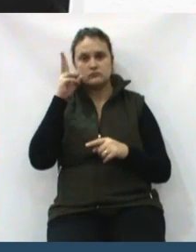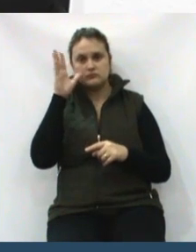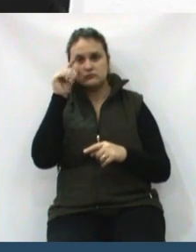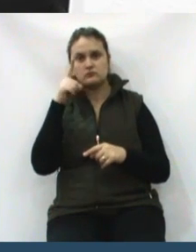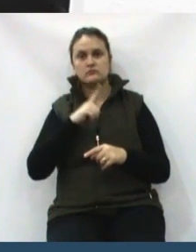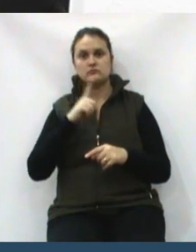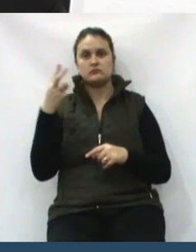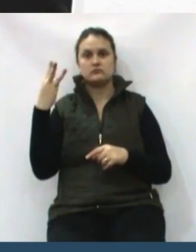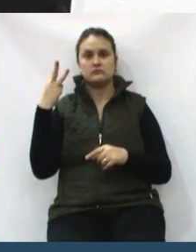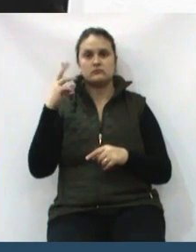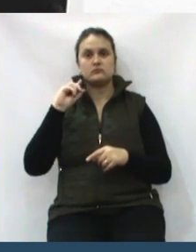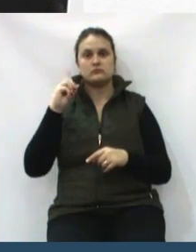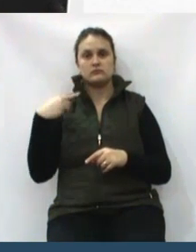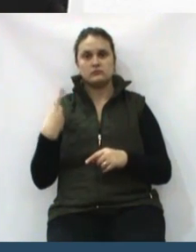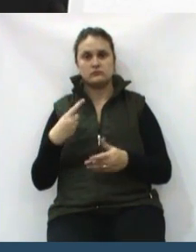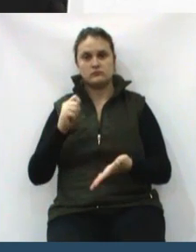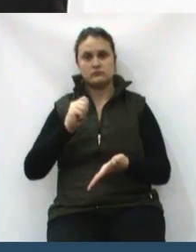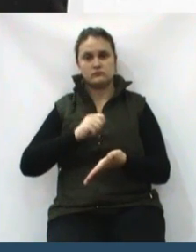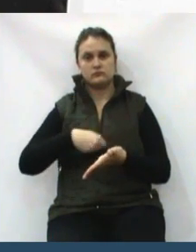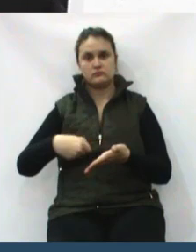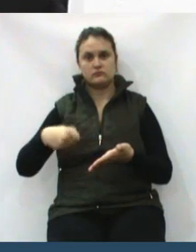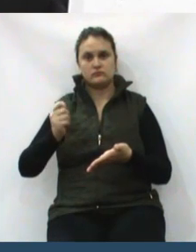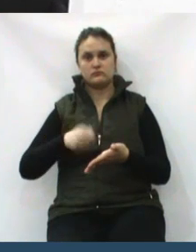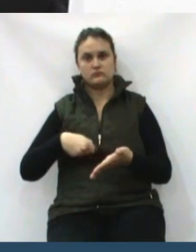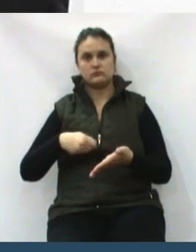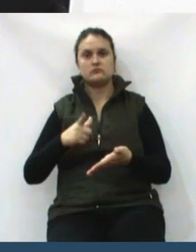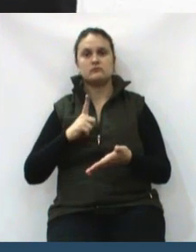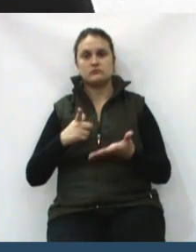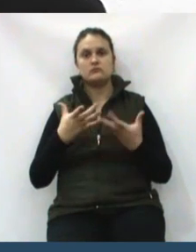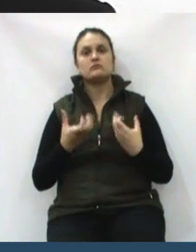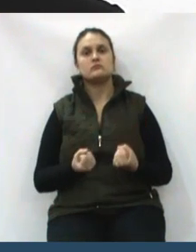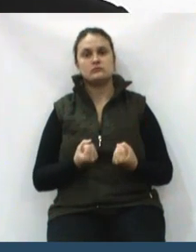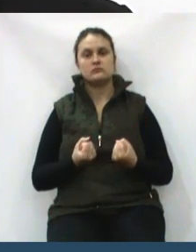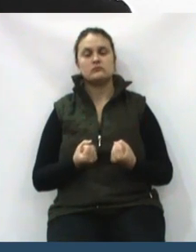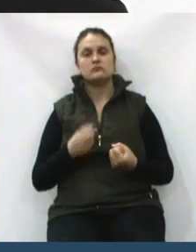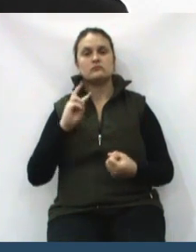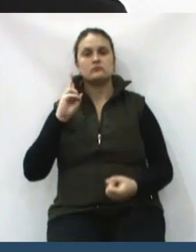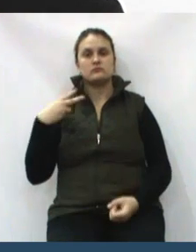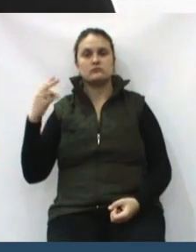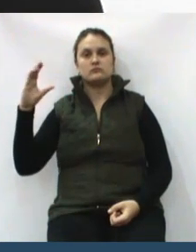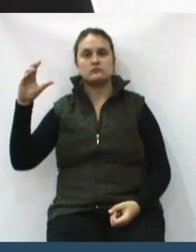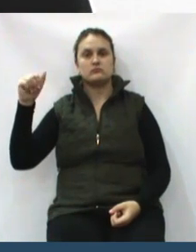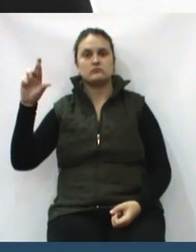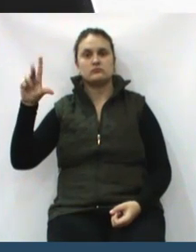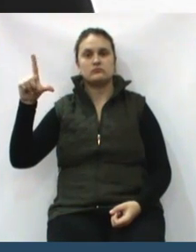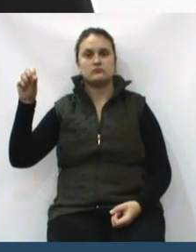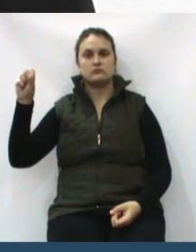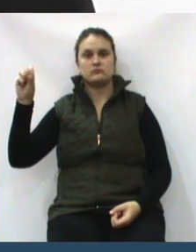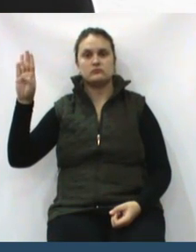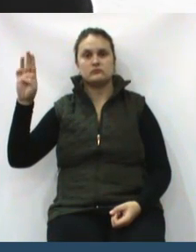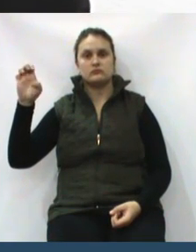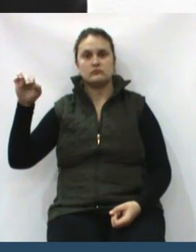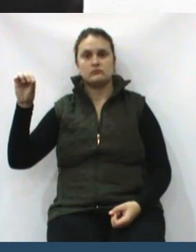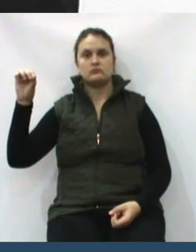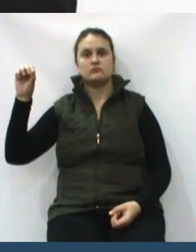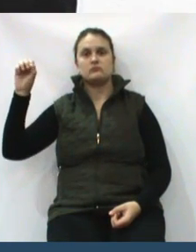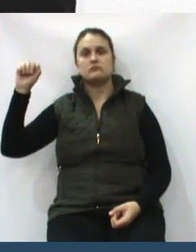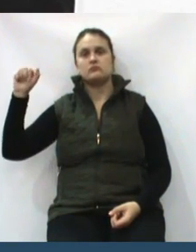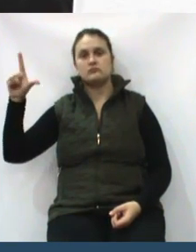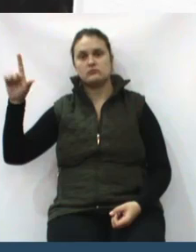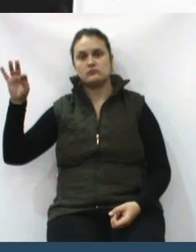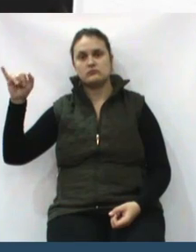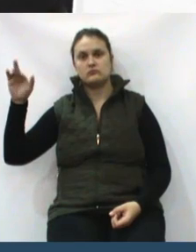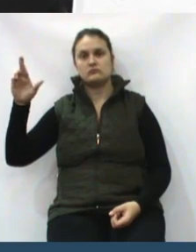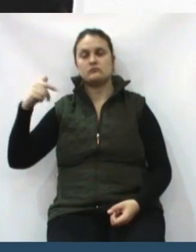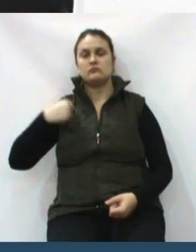3 vereadores já que tinham assinado o projeto, que tinham concordado com o projeto, que o vereador Carlos Bueno, o vereador Altair e